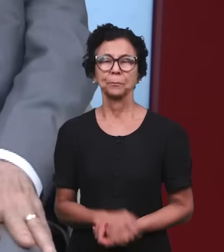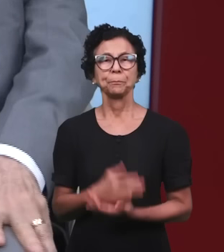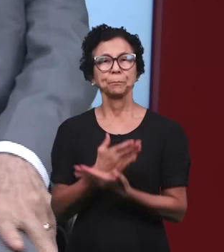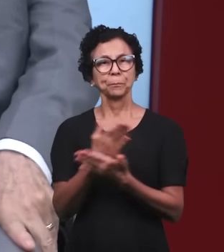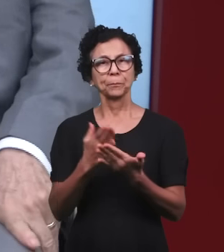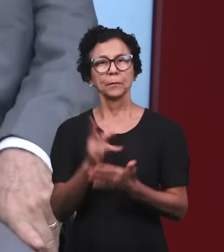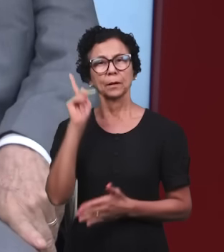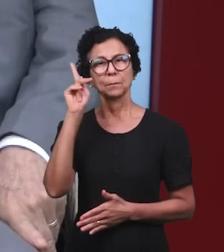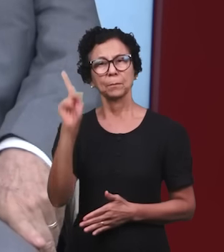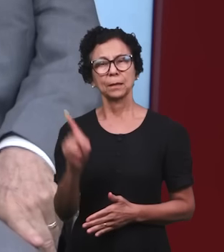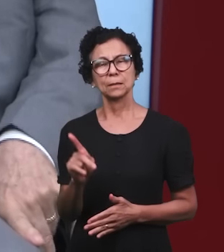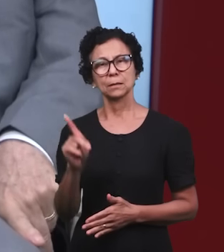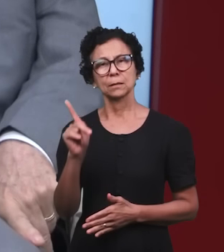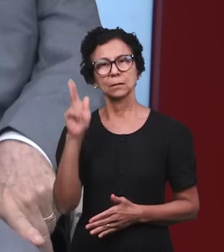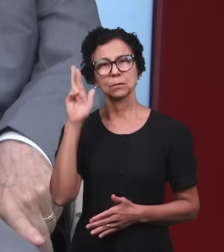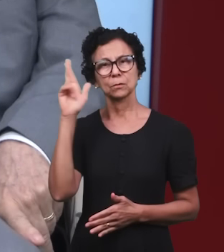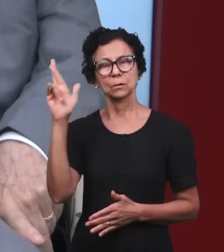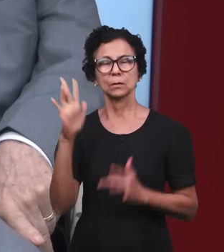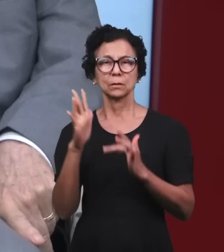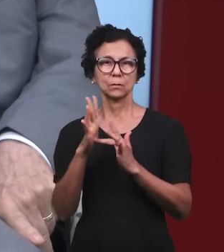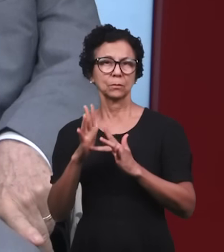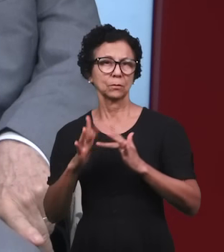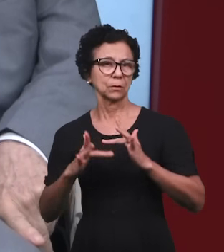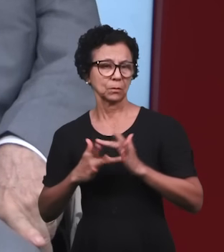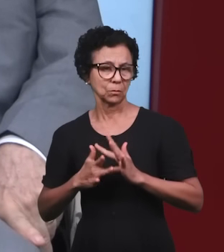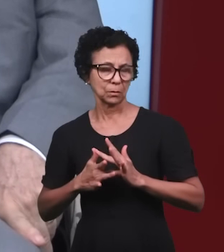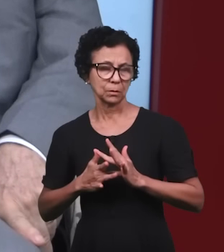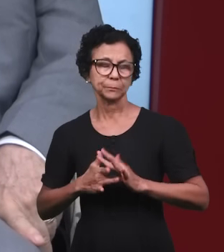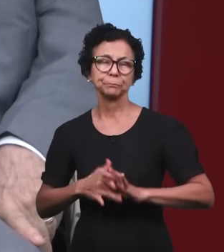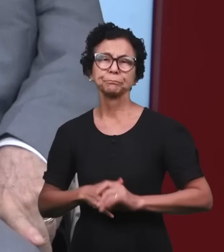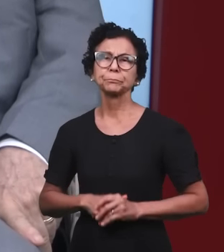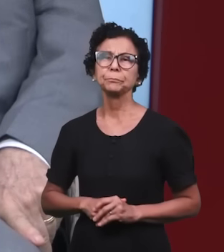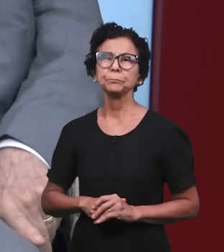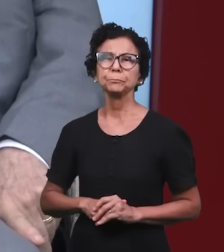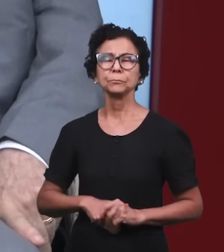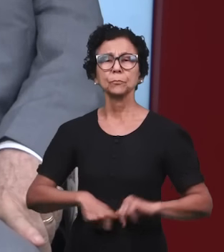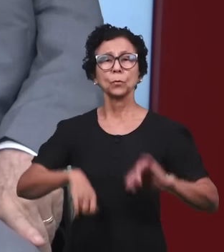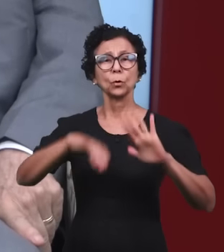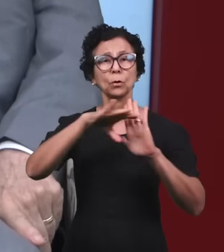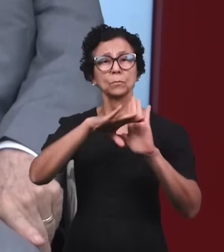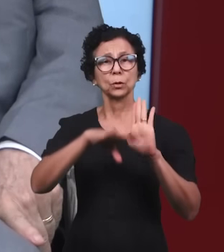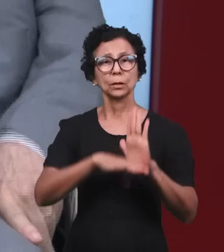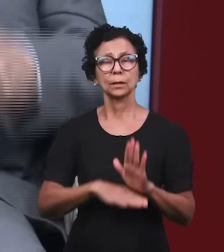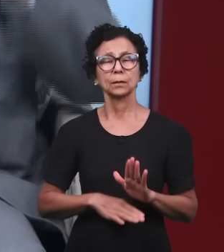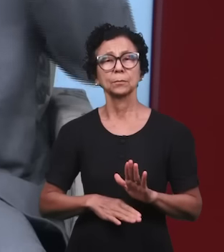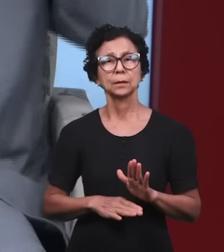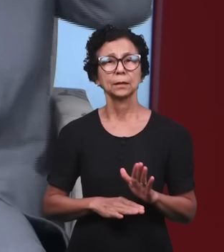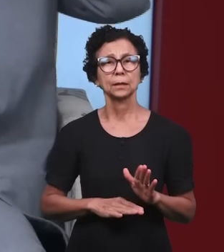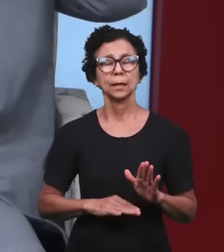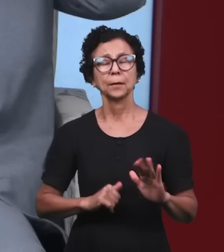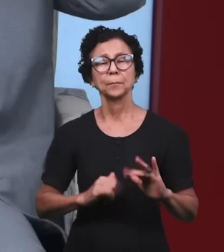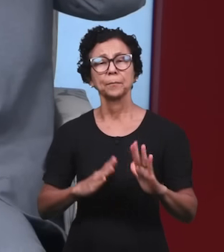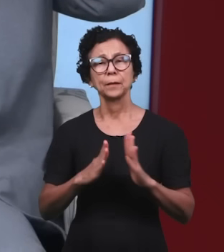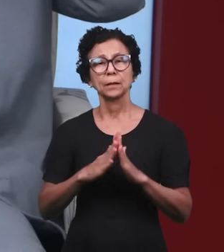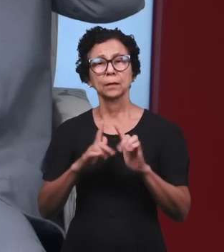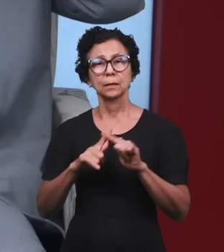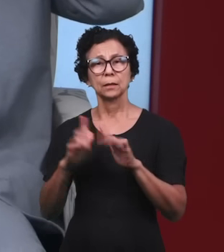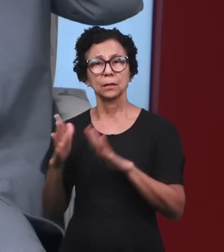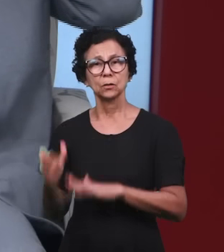Saudamos a todos com a paz do Senhor Jesus. Estamos no programa Israel e a